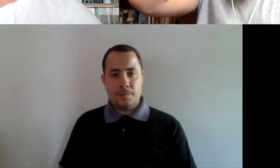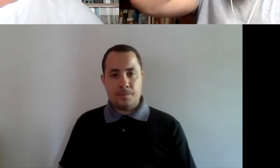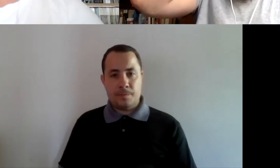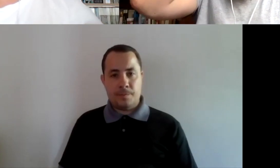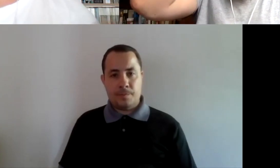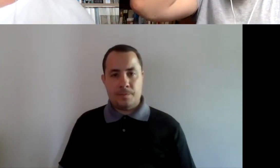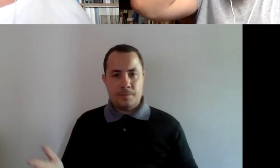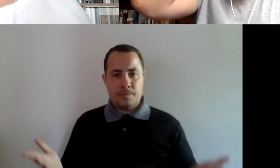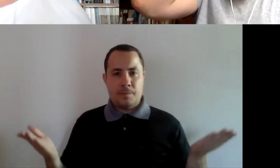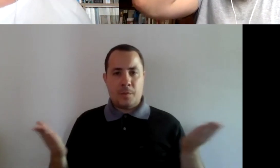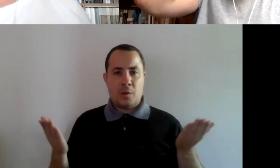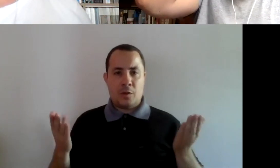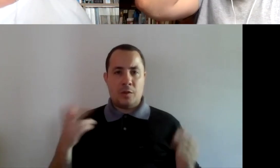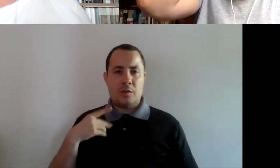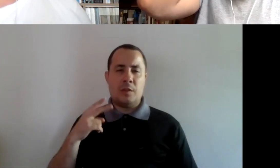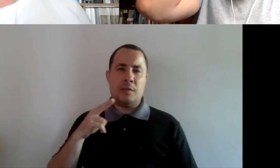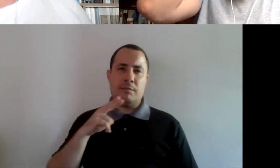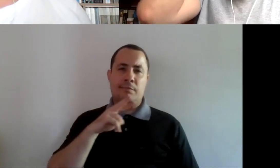terra arrasada,